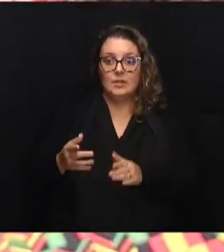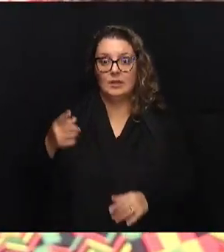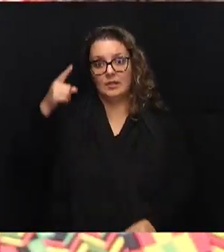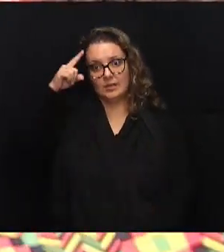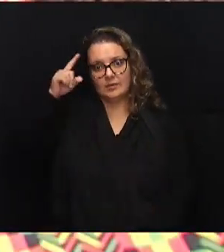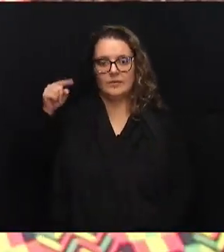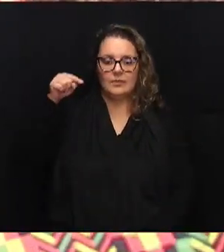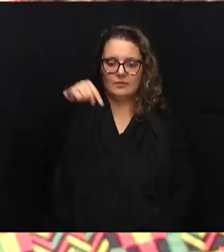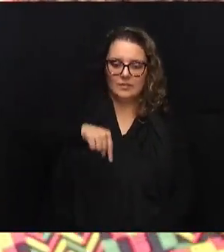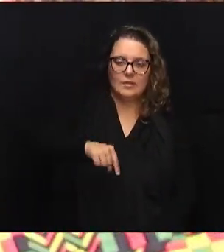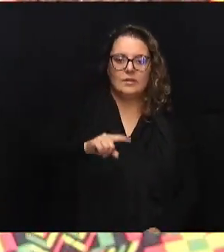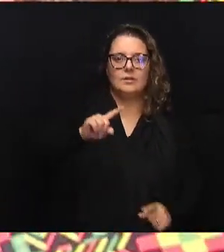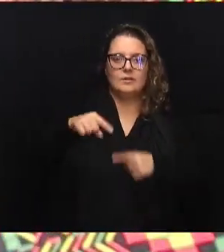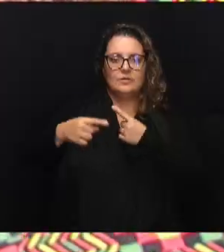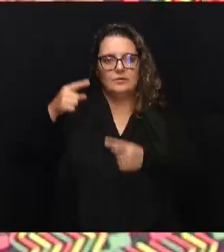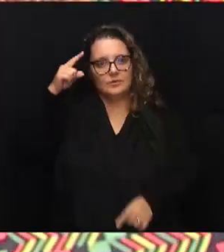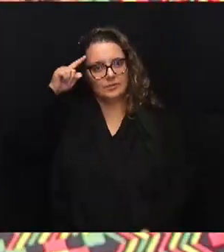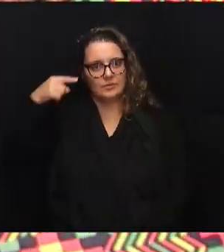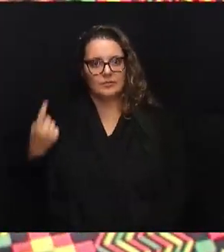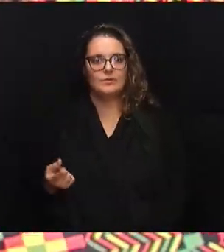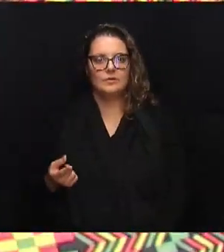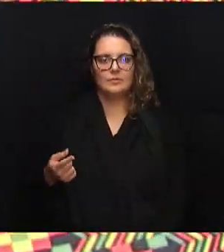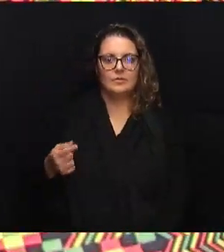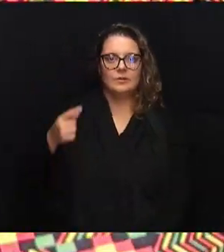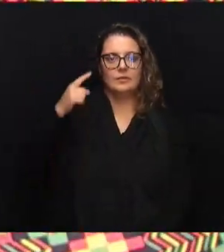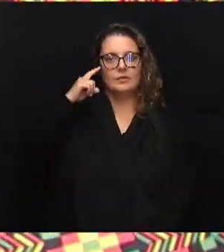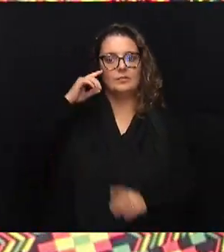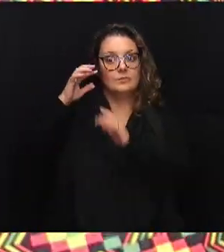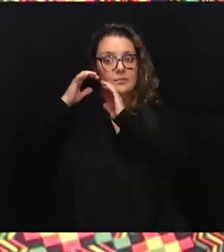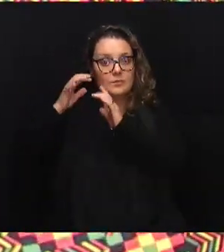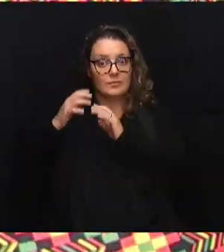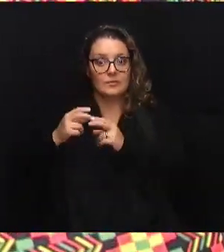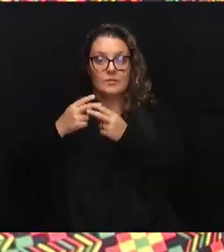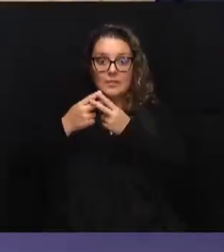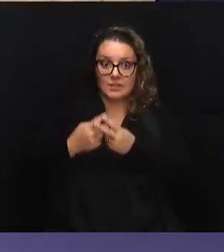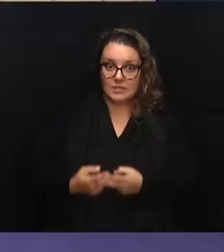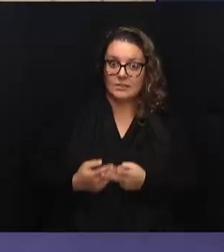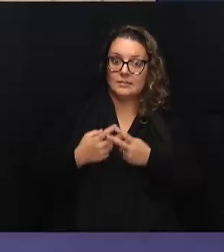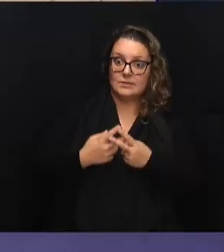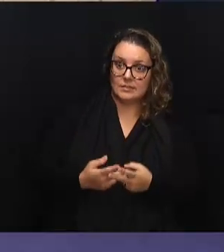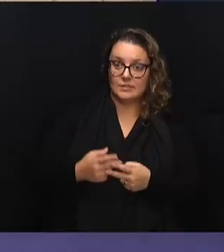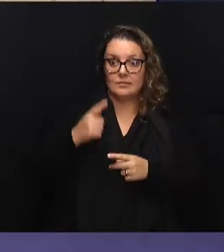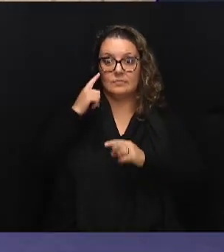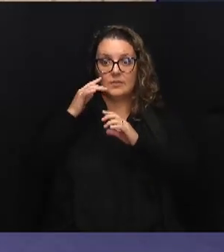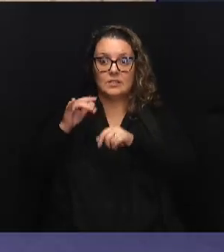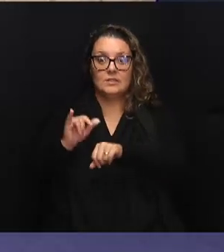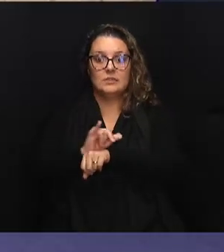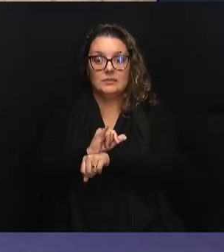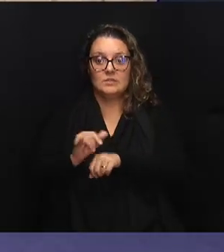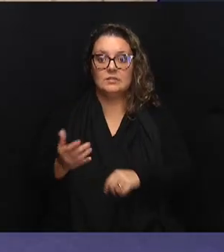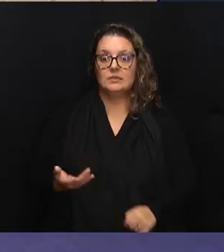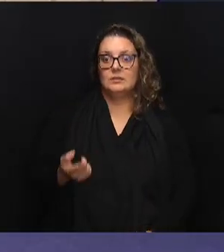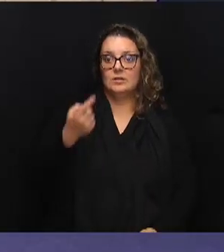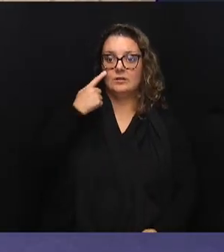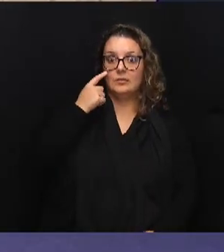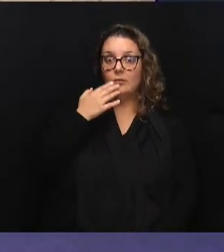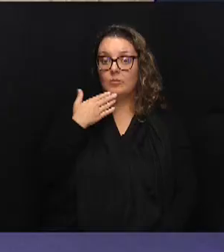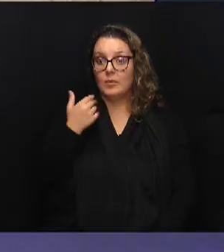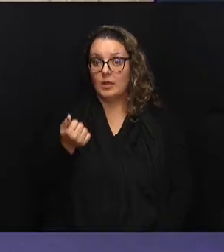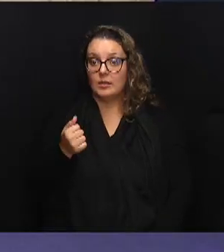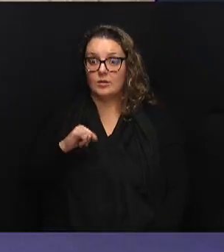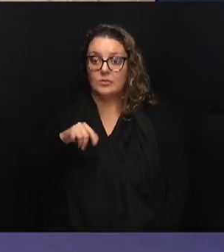no outro. Eu acho que assim, paciência, pensar, ter um pouco de paciência e pensar no jogo, começar a pensar, ver qual é o melhor jogo, qual é o